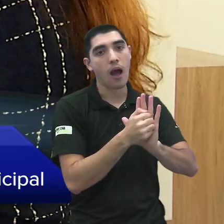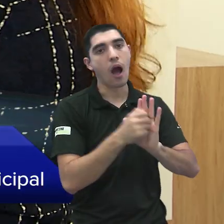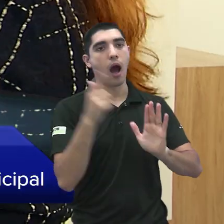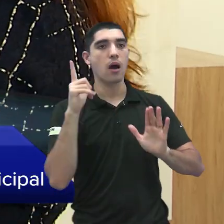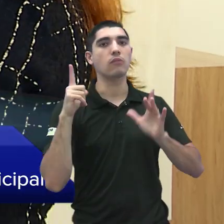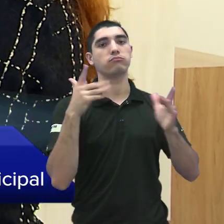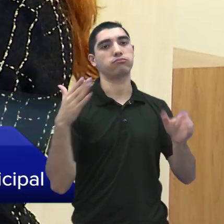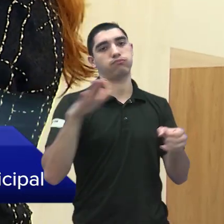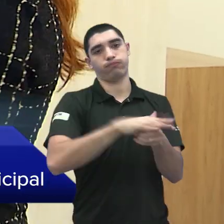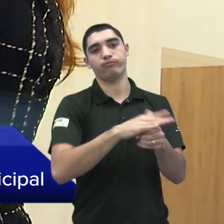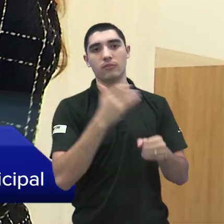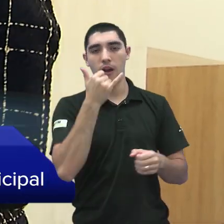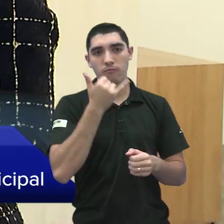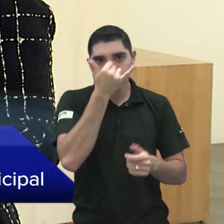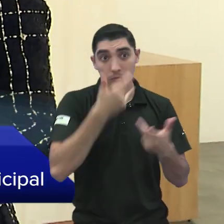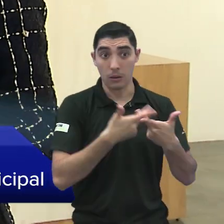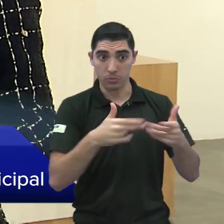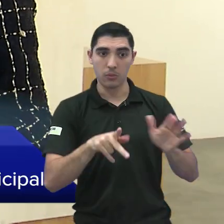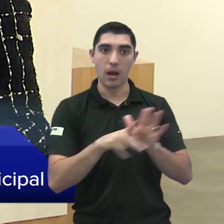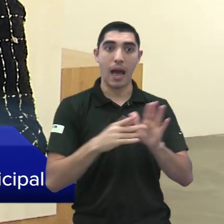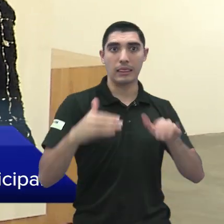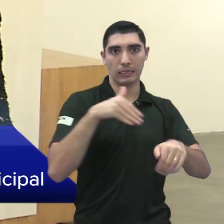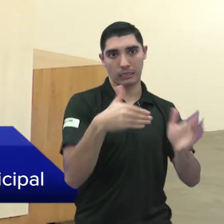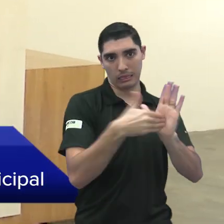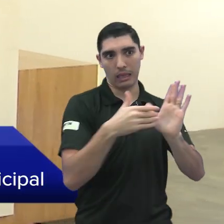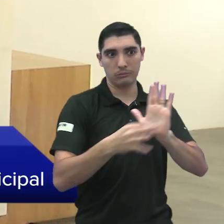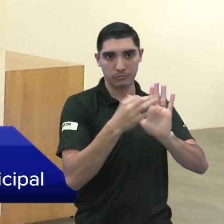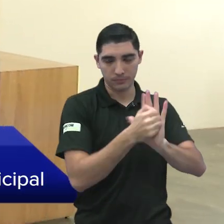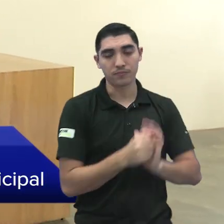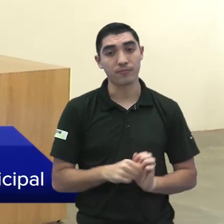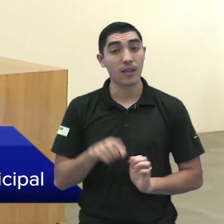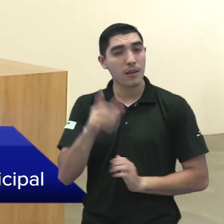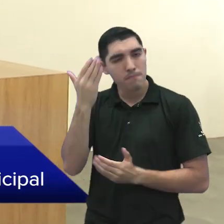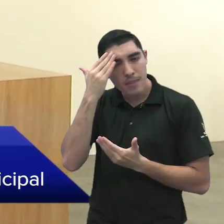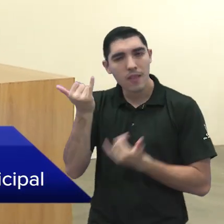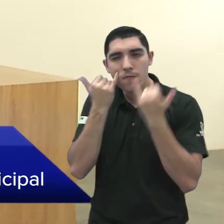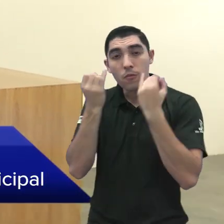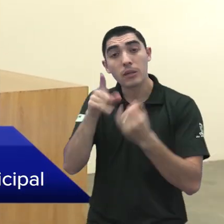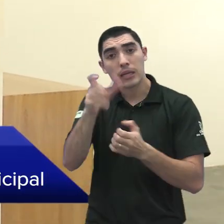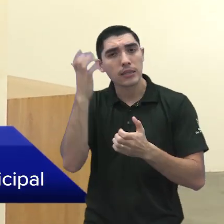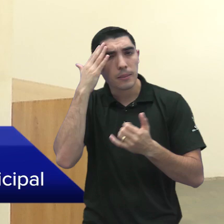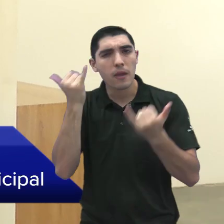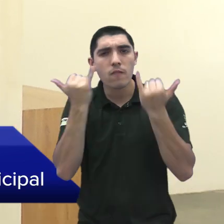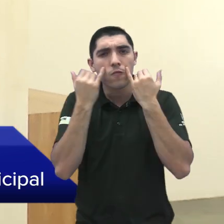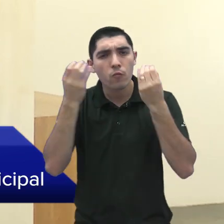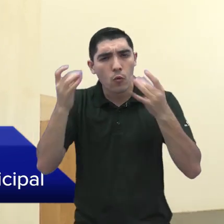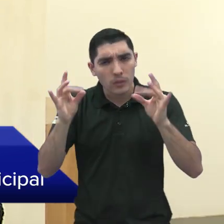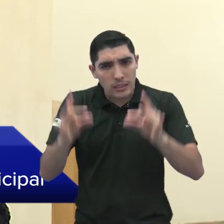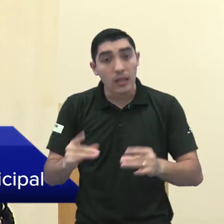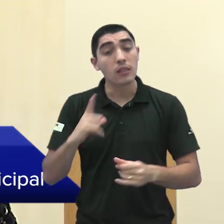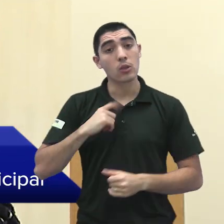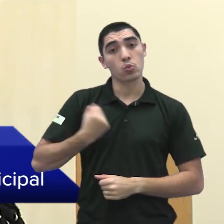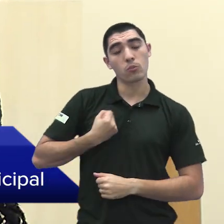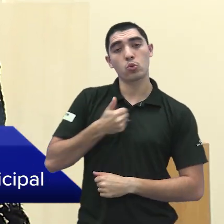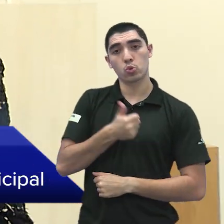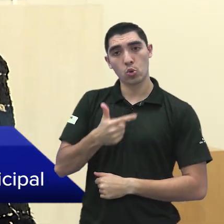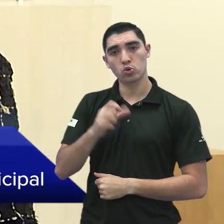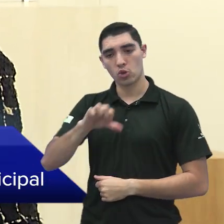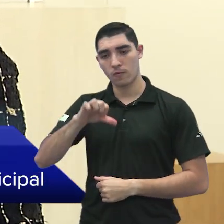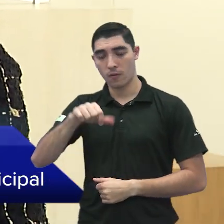Tá, joia. Muito obrigada, Bianca, pela entrevista. E olha, se você quiser saber mais detalhes, tem também o telefone DDD 12